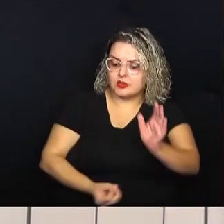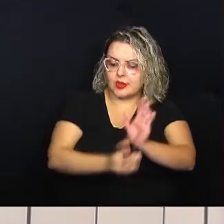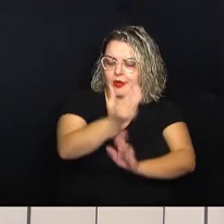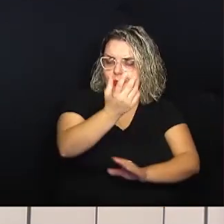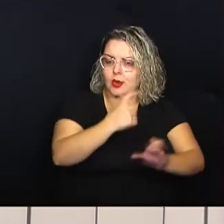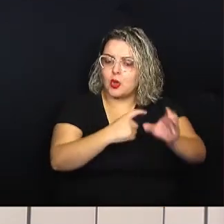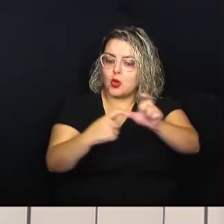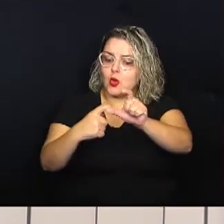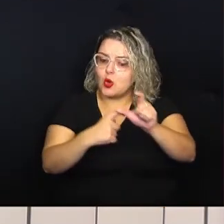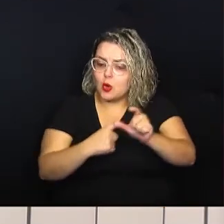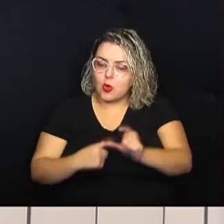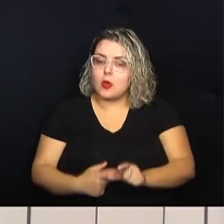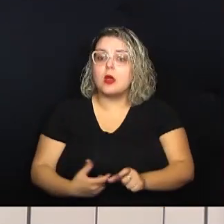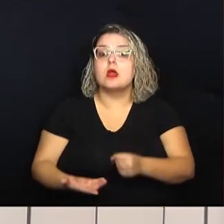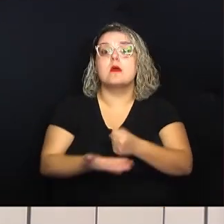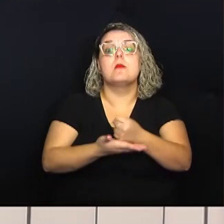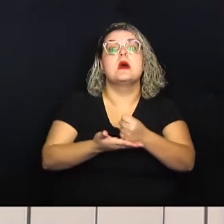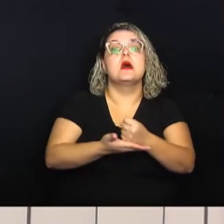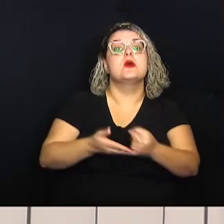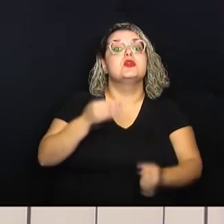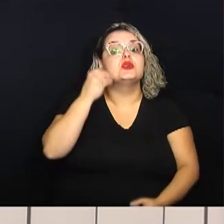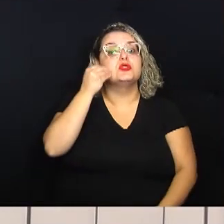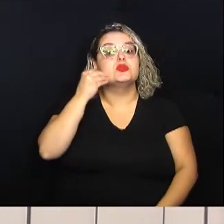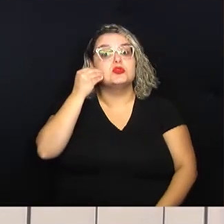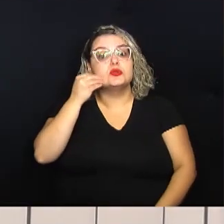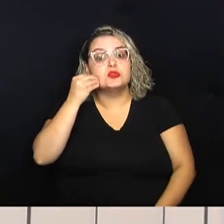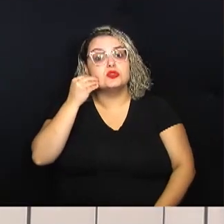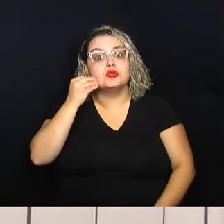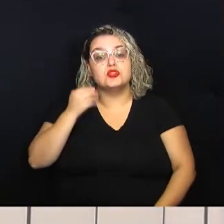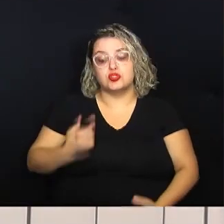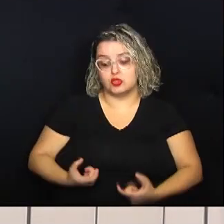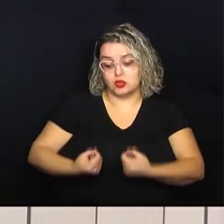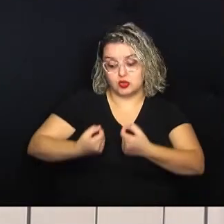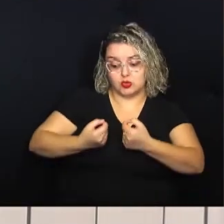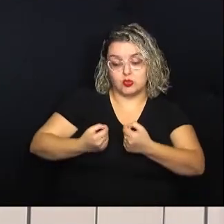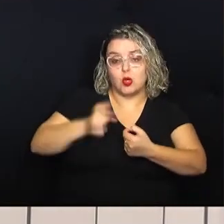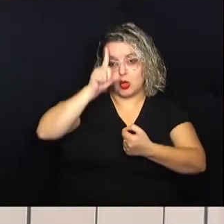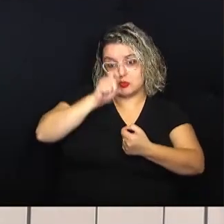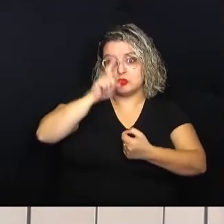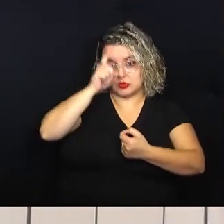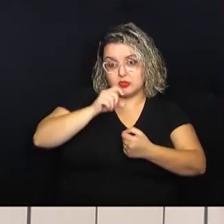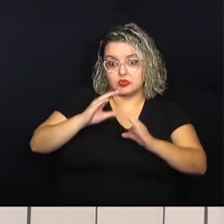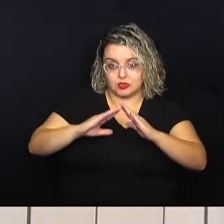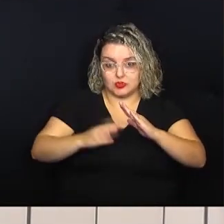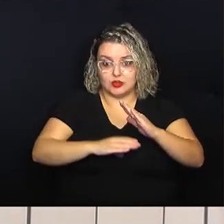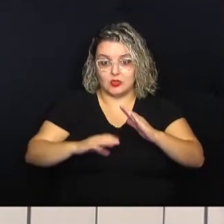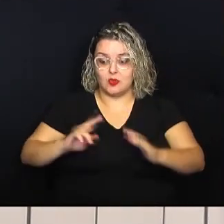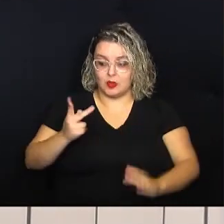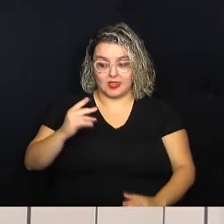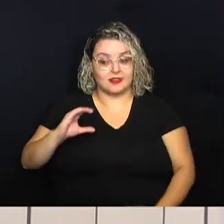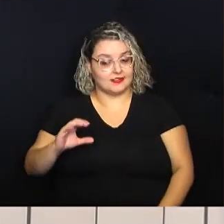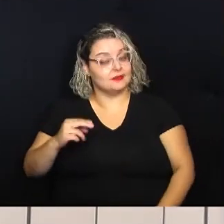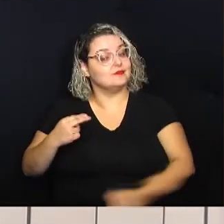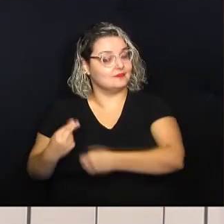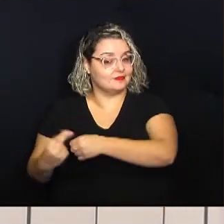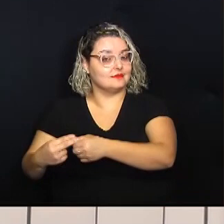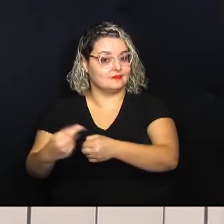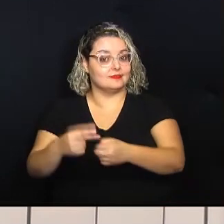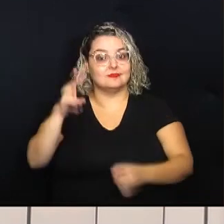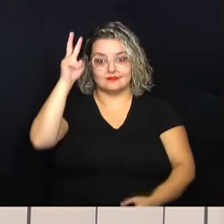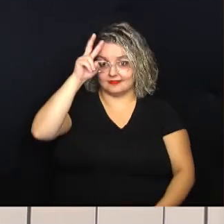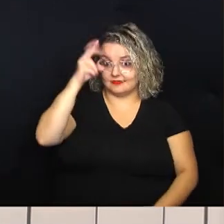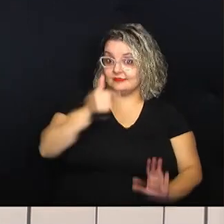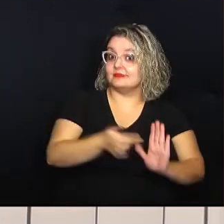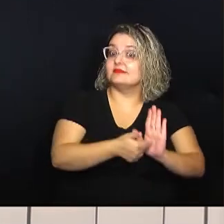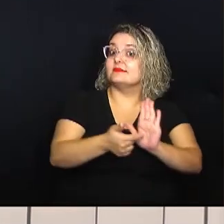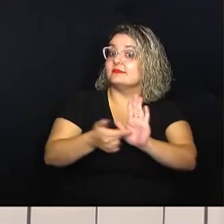baseia em experiências no ambulatório de oncologia do Hospital de Clínicas, que é o HC da Unicamp. A história apresenta